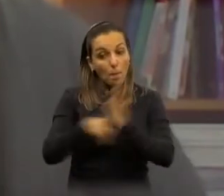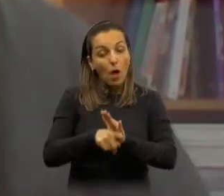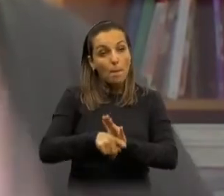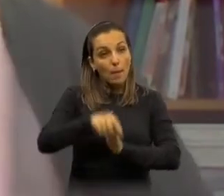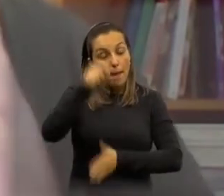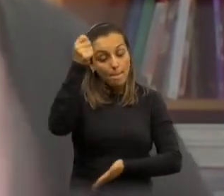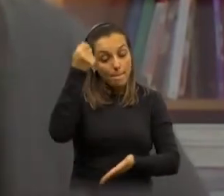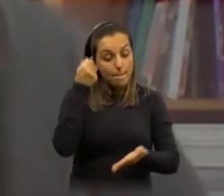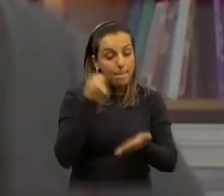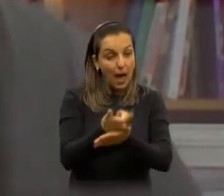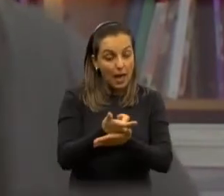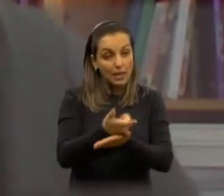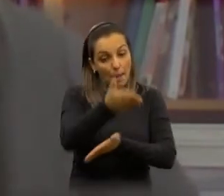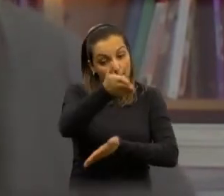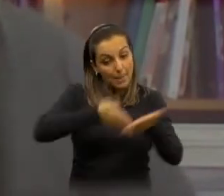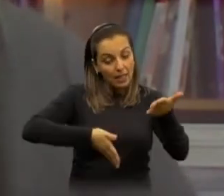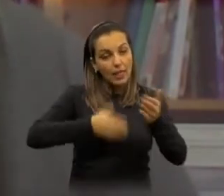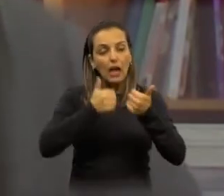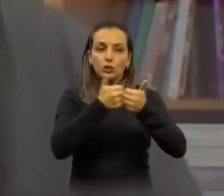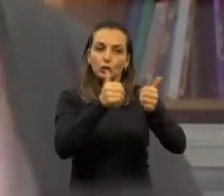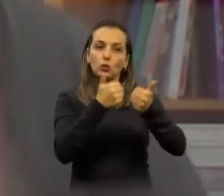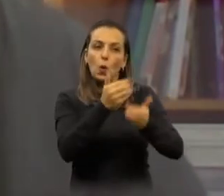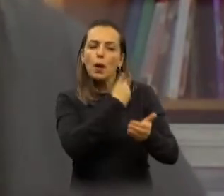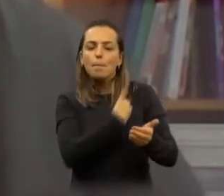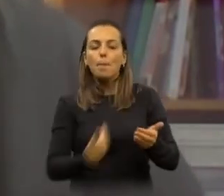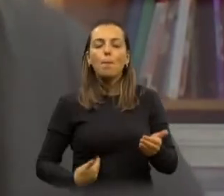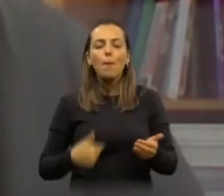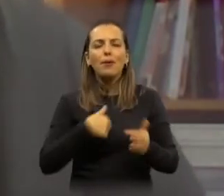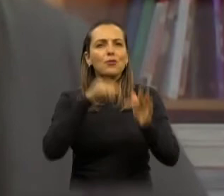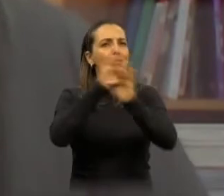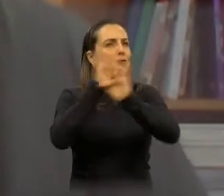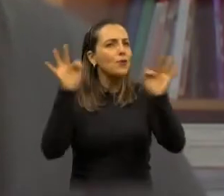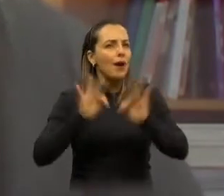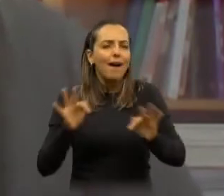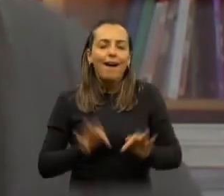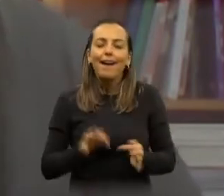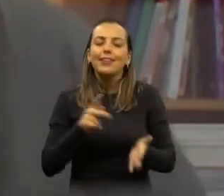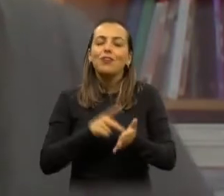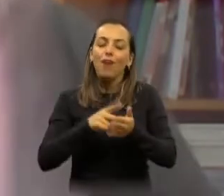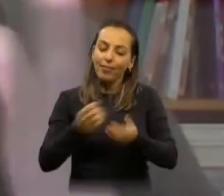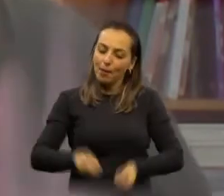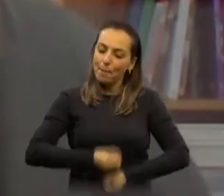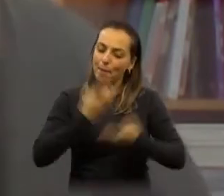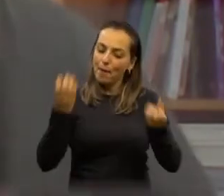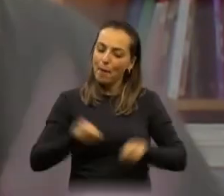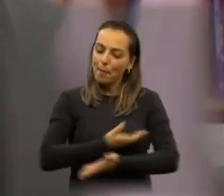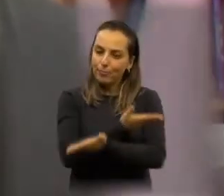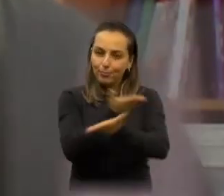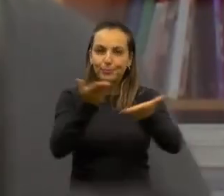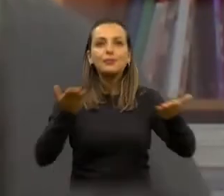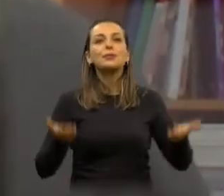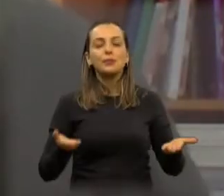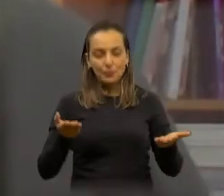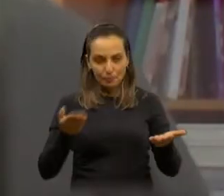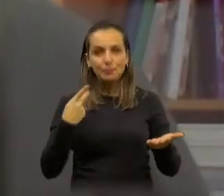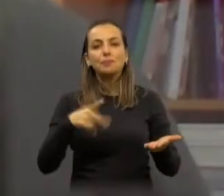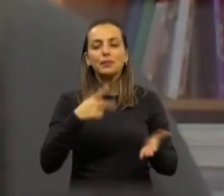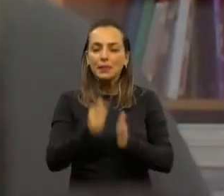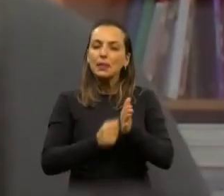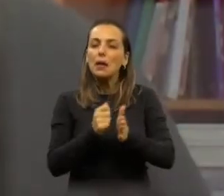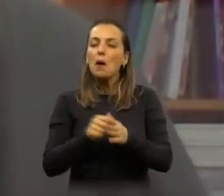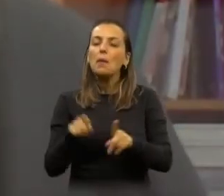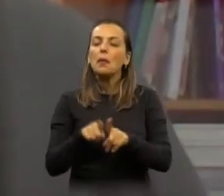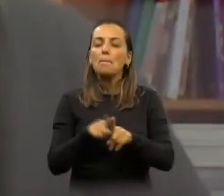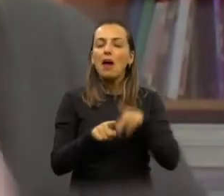passagem no transporte público. Isso, assim, eu estou muito feliz de compartilhar com o povo araraquarense, com todos os